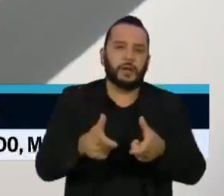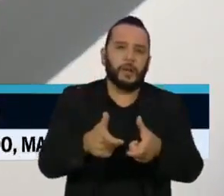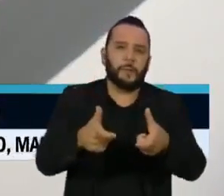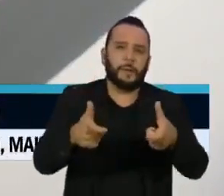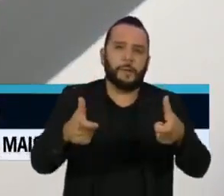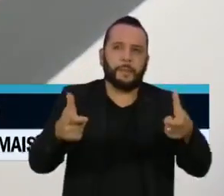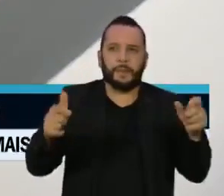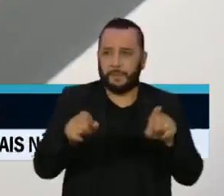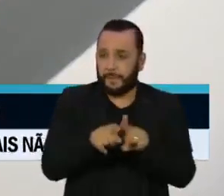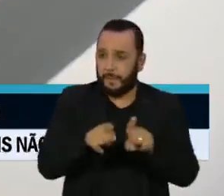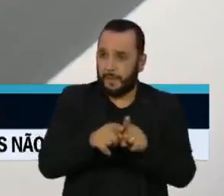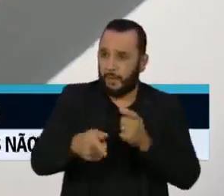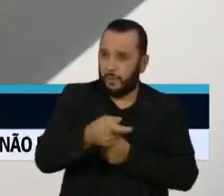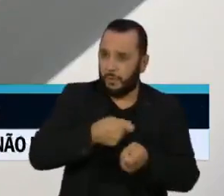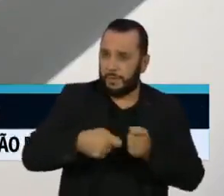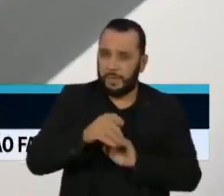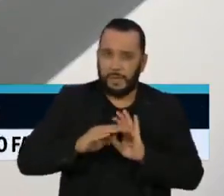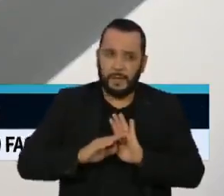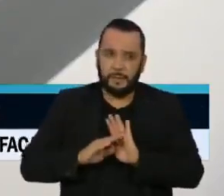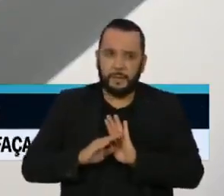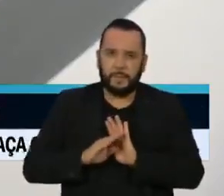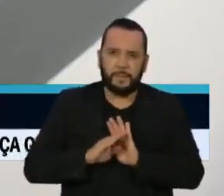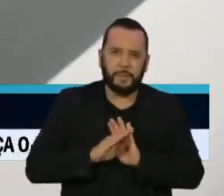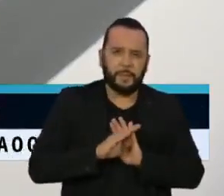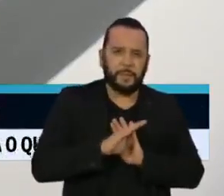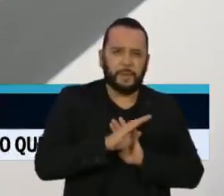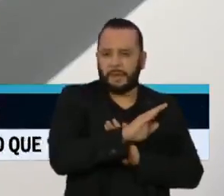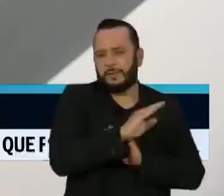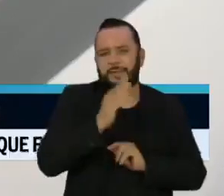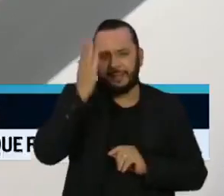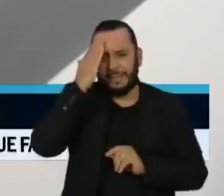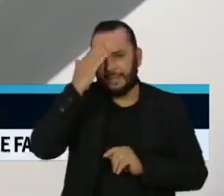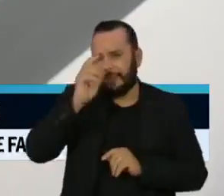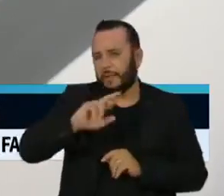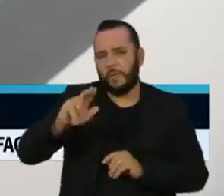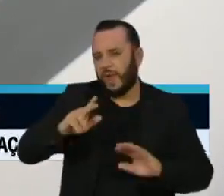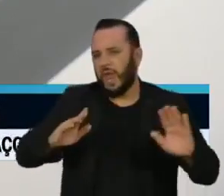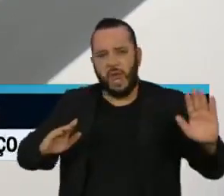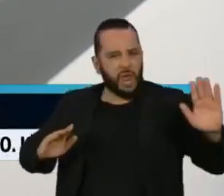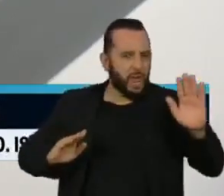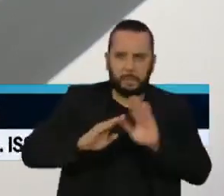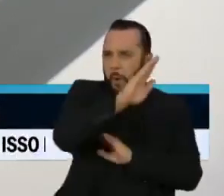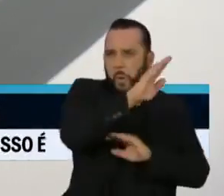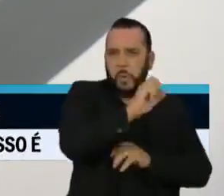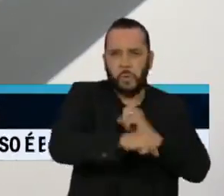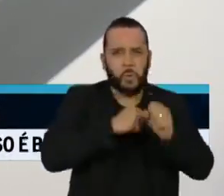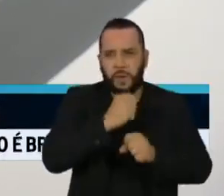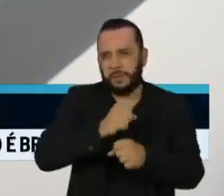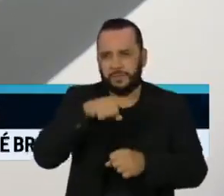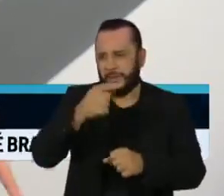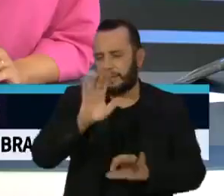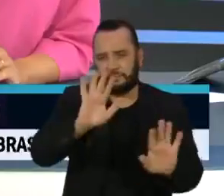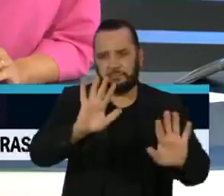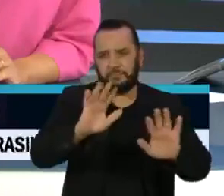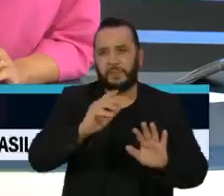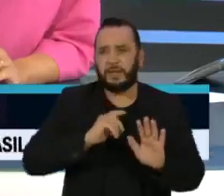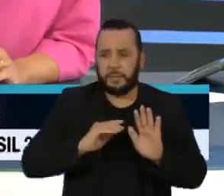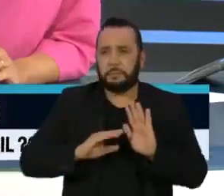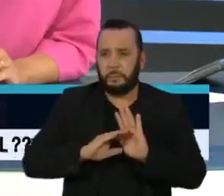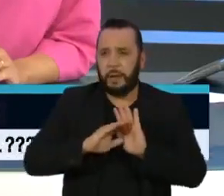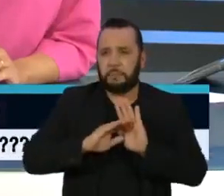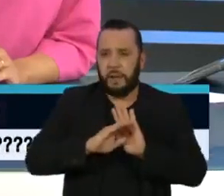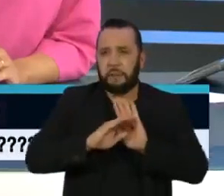retorno da economia aos poucos por mais que não seja um crescimento significativo que não deve ser no ano que vem ela que eu não ia ficar aquela coisa